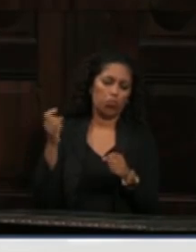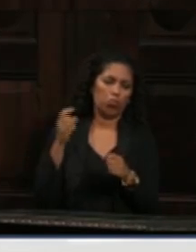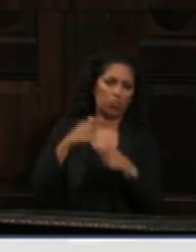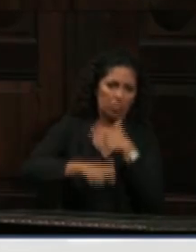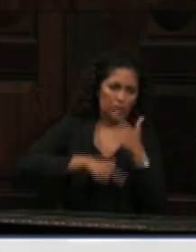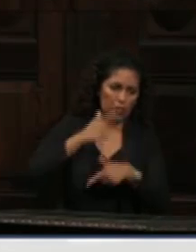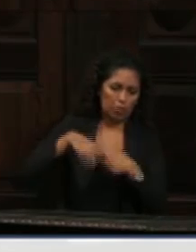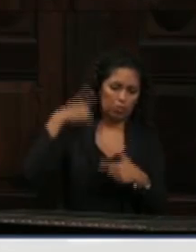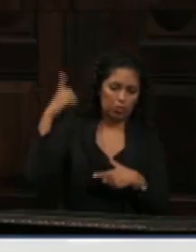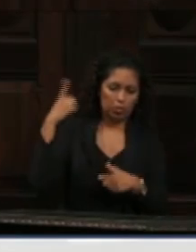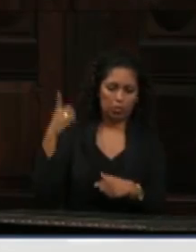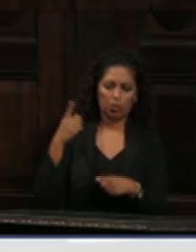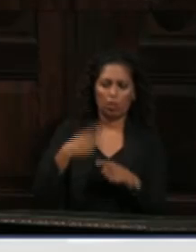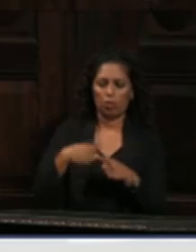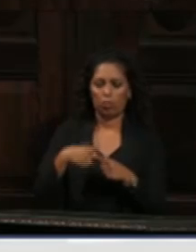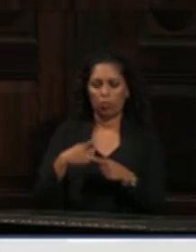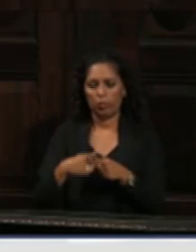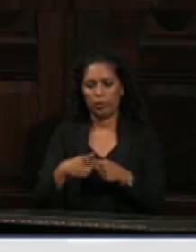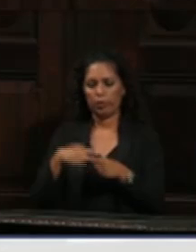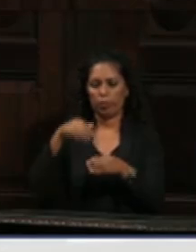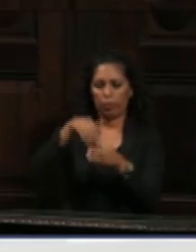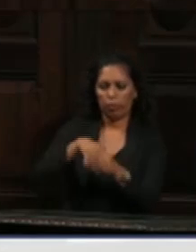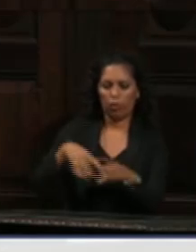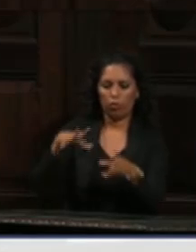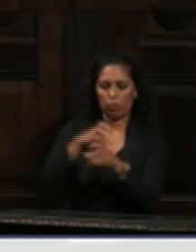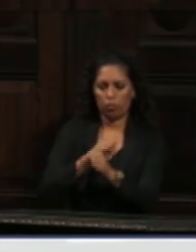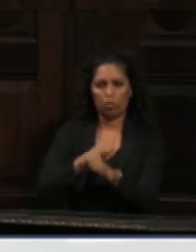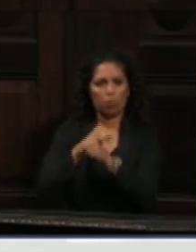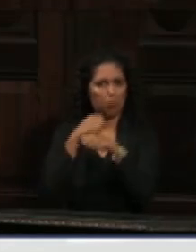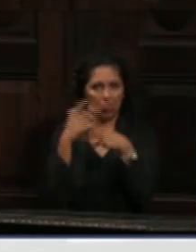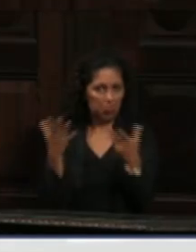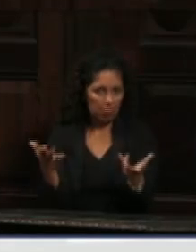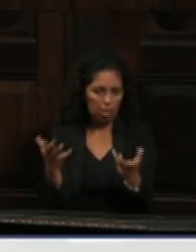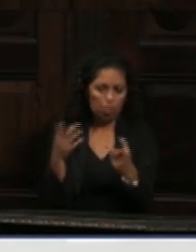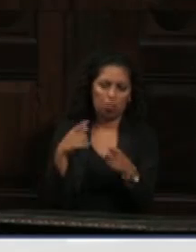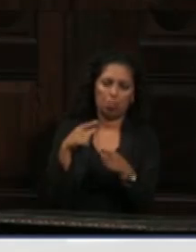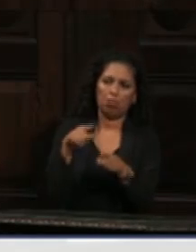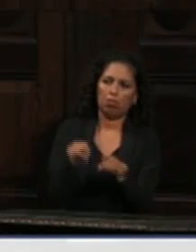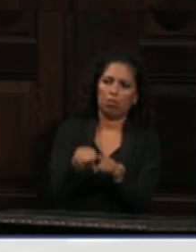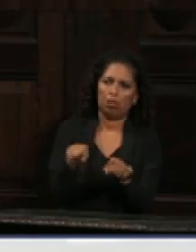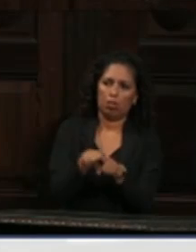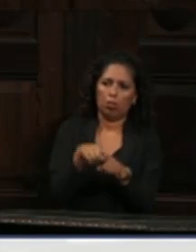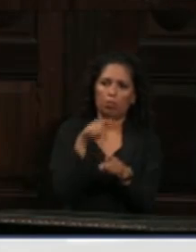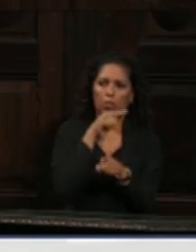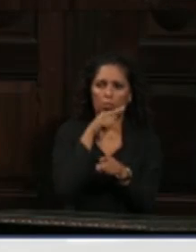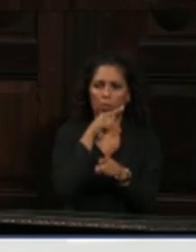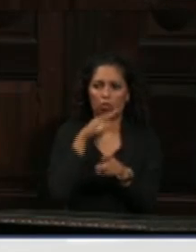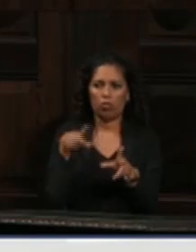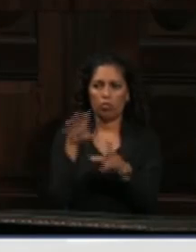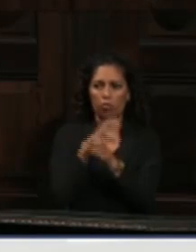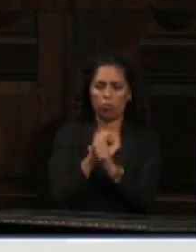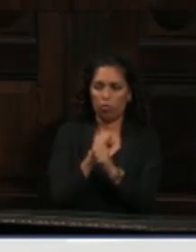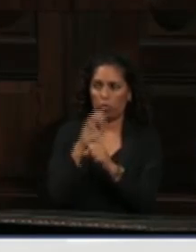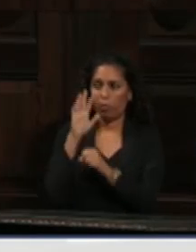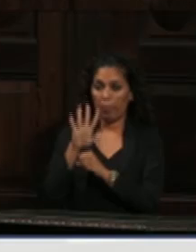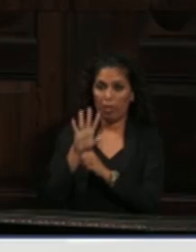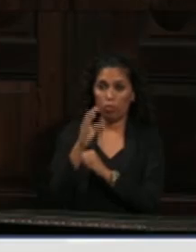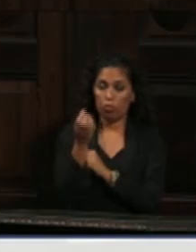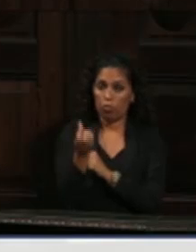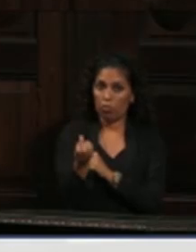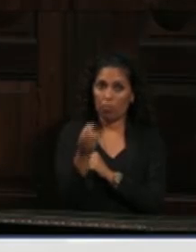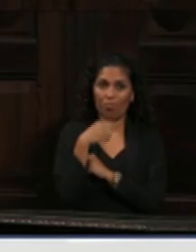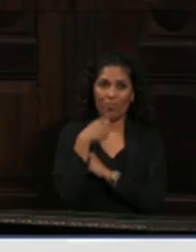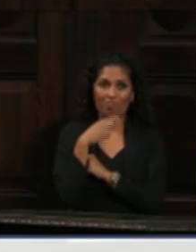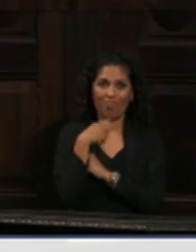pelo partido tal, mas nenhum deles tomou posse, porque